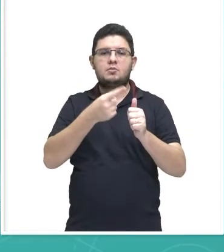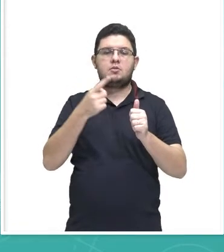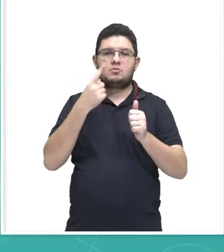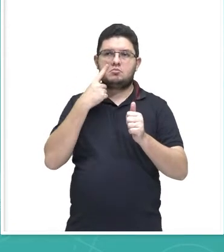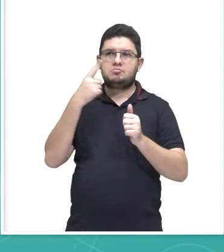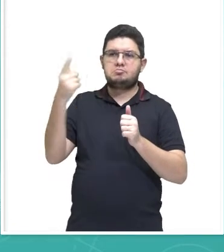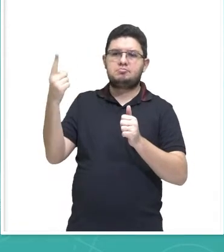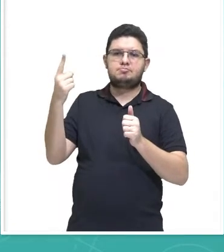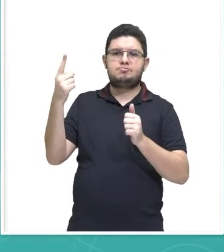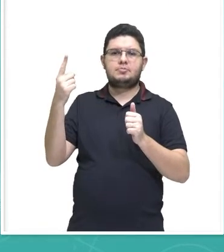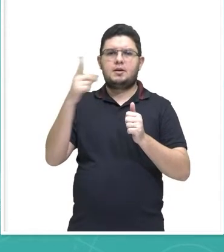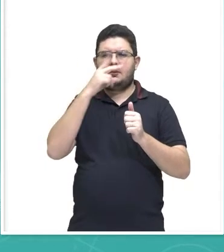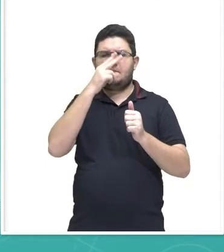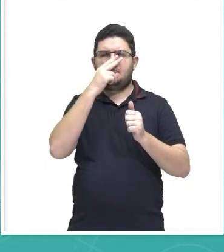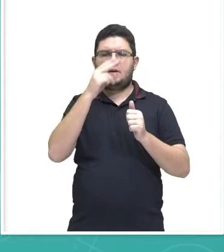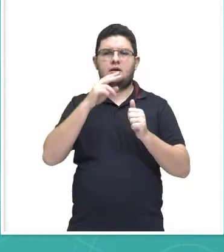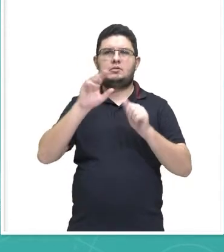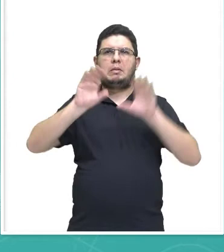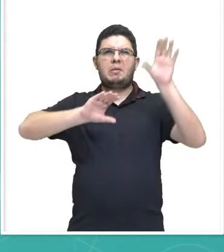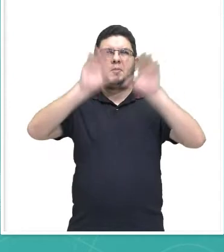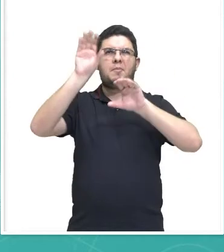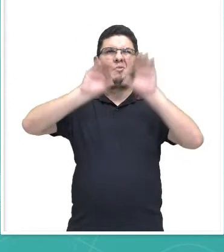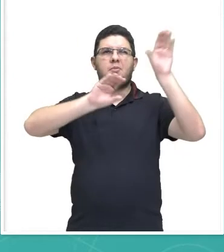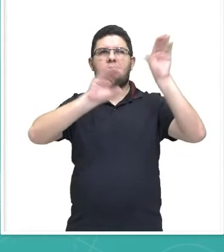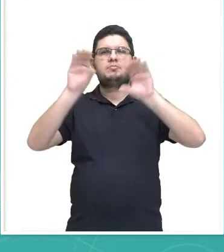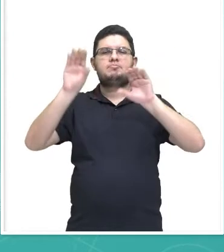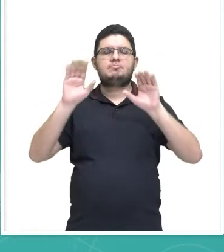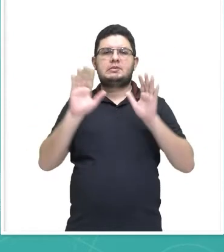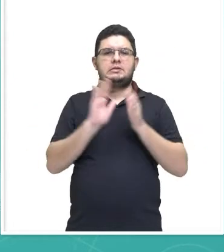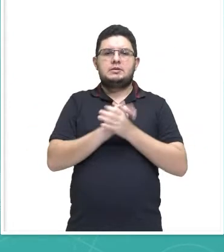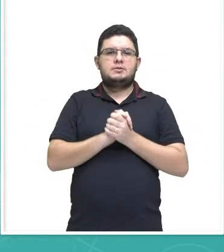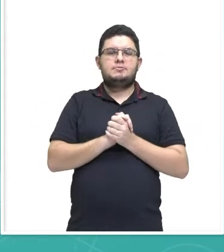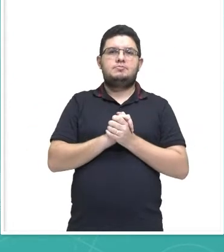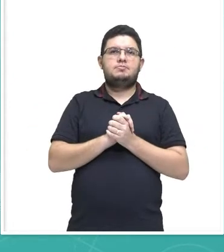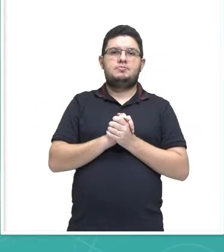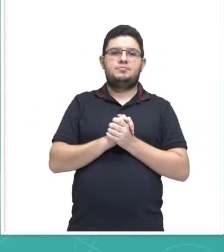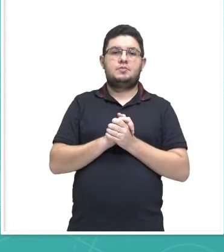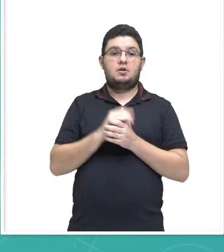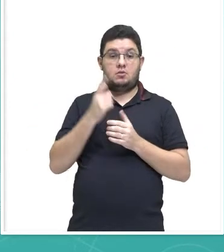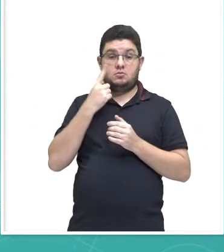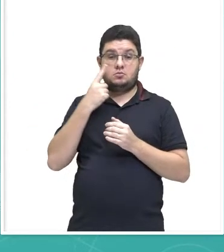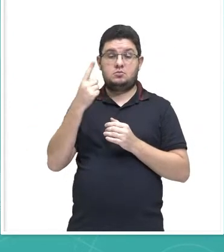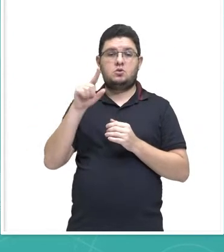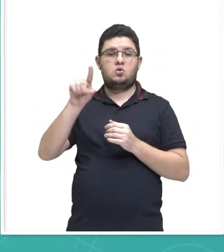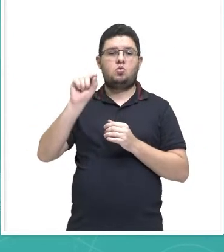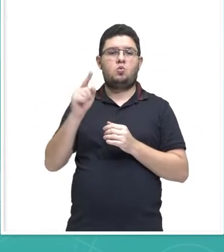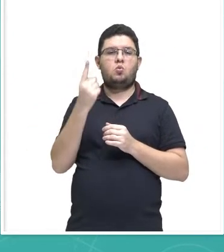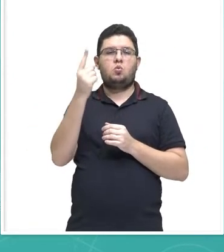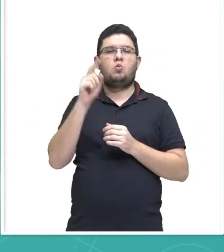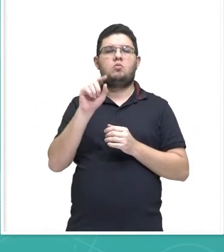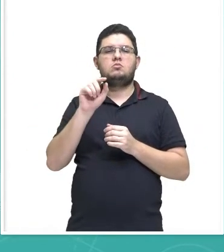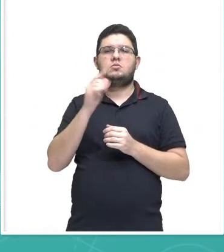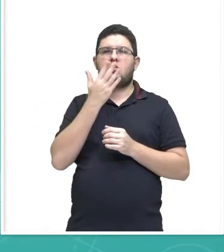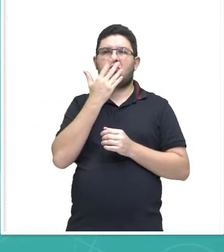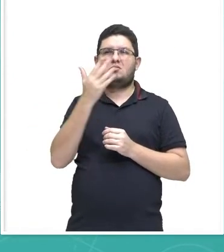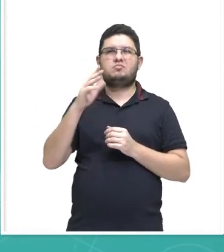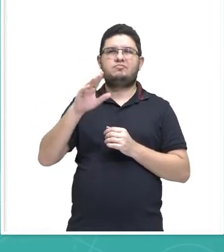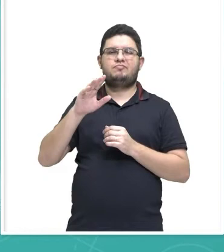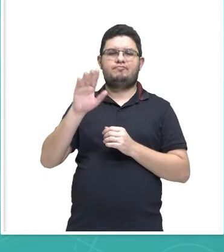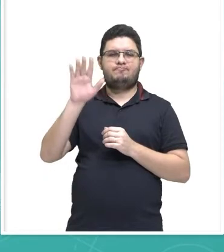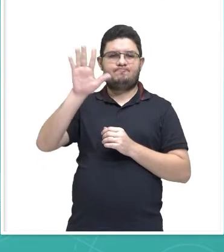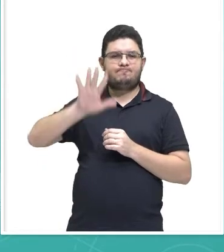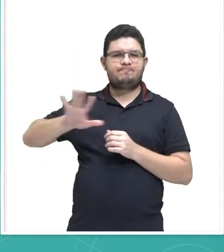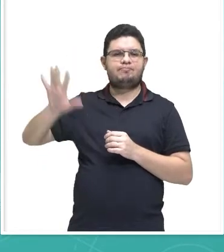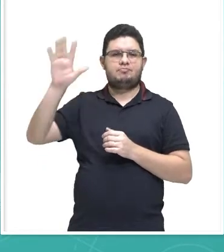embaralhadas, né? Deixa eu escolher aqui um para a gente testar. Vou escolher um bem colorido. Acho legal esses bem